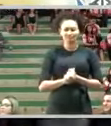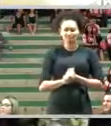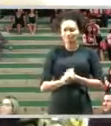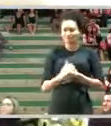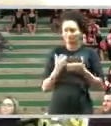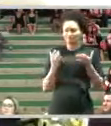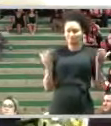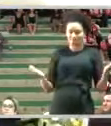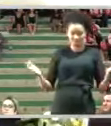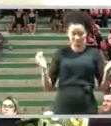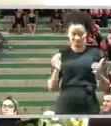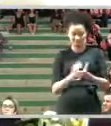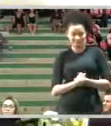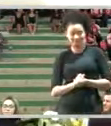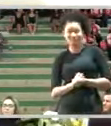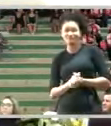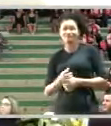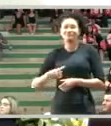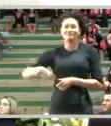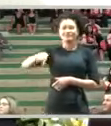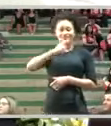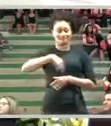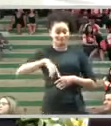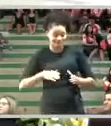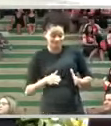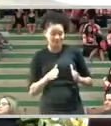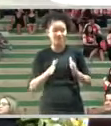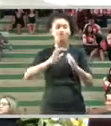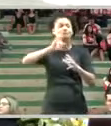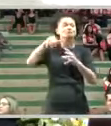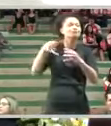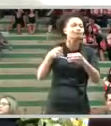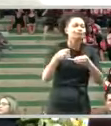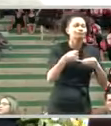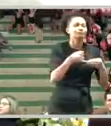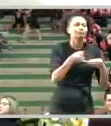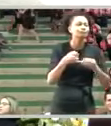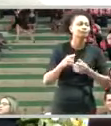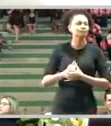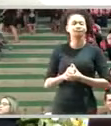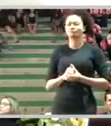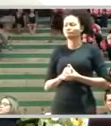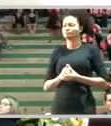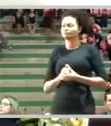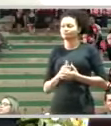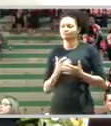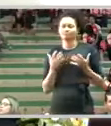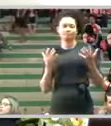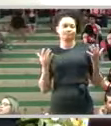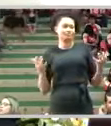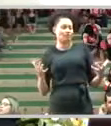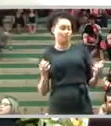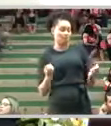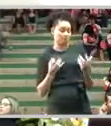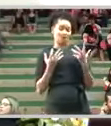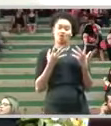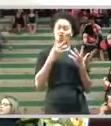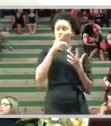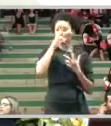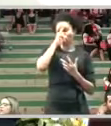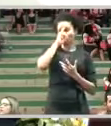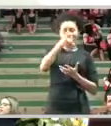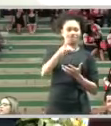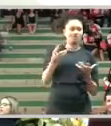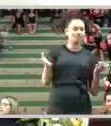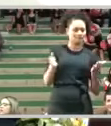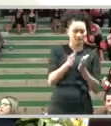Chega no vale de Josué, no sacerdote. Veja que o impacto foi tão grande.